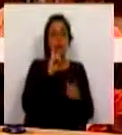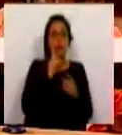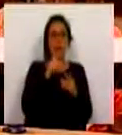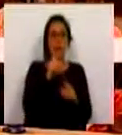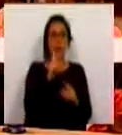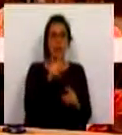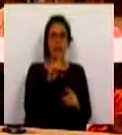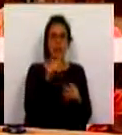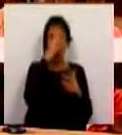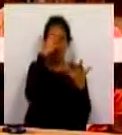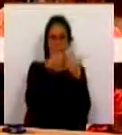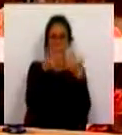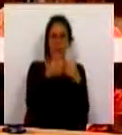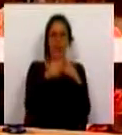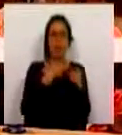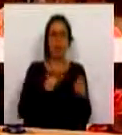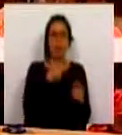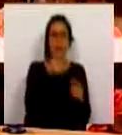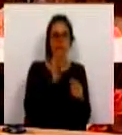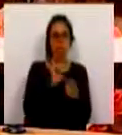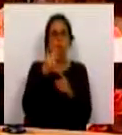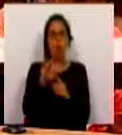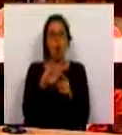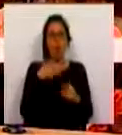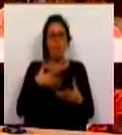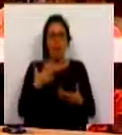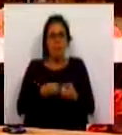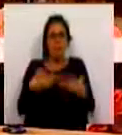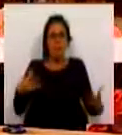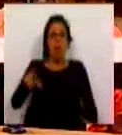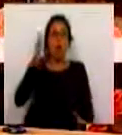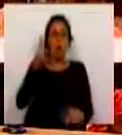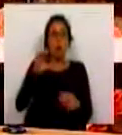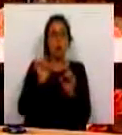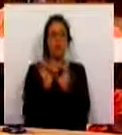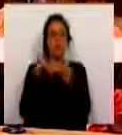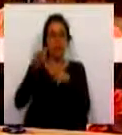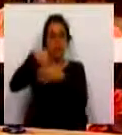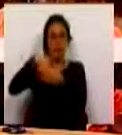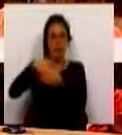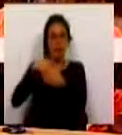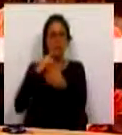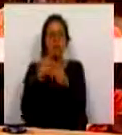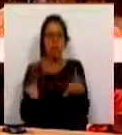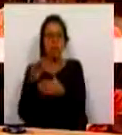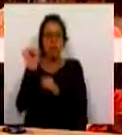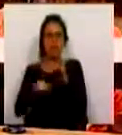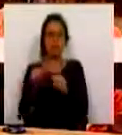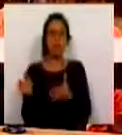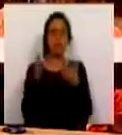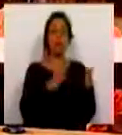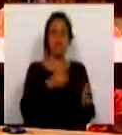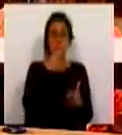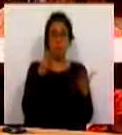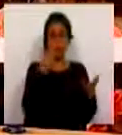Crimeia, à guerra híbrida do Donbass ou à crescente agressividade da Rússia no ciberespaço e em zonas estratégicas. Por outro lado,